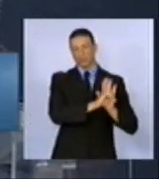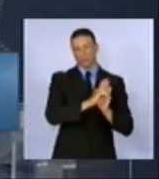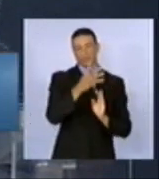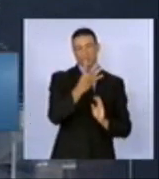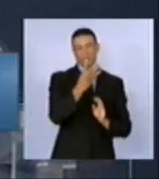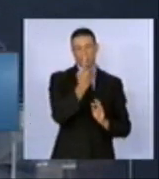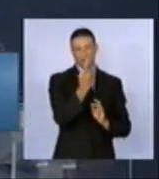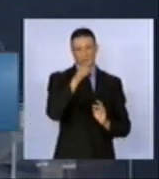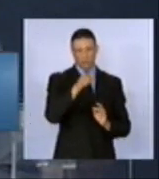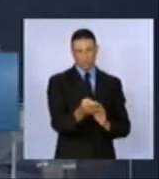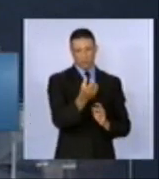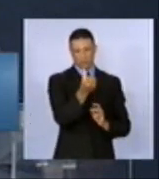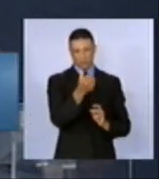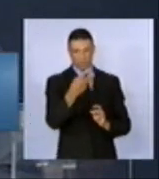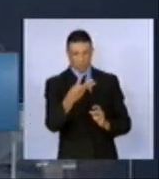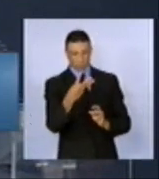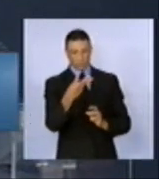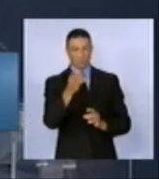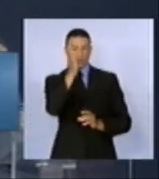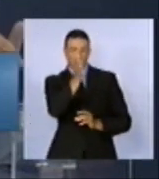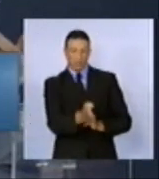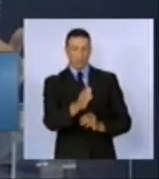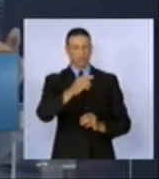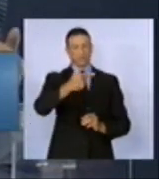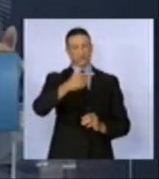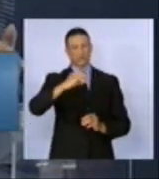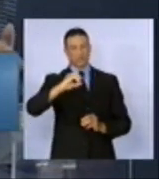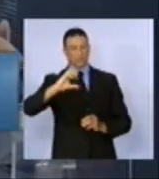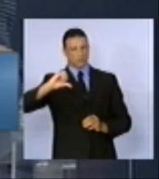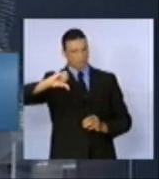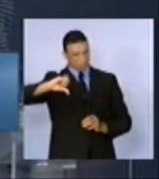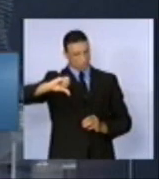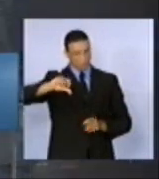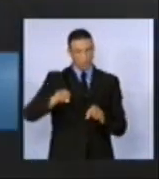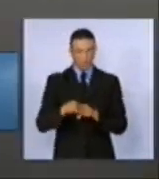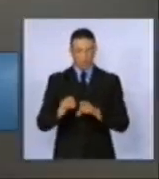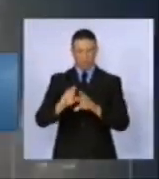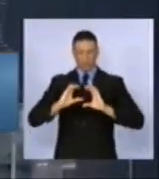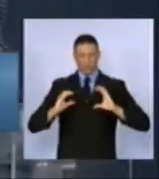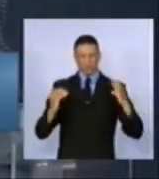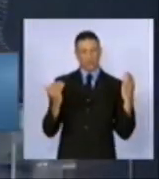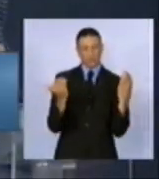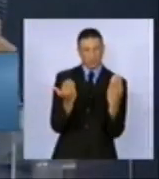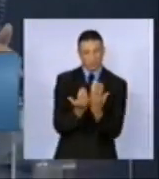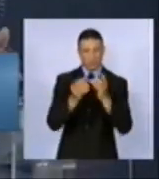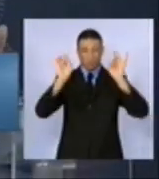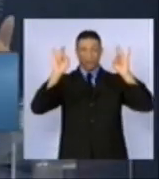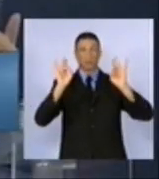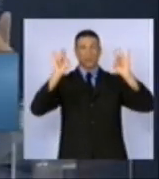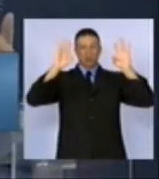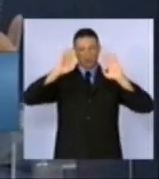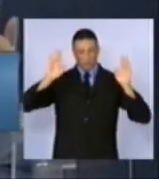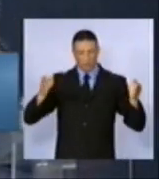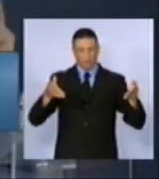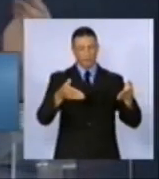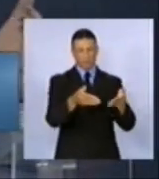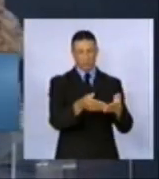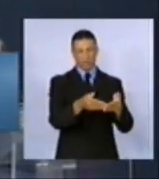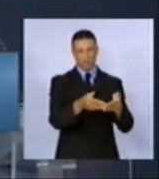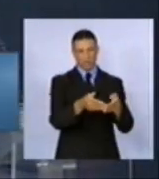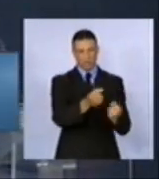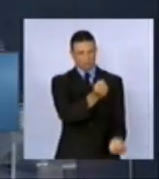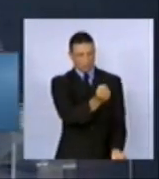4163 isso em 2009 e participou também da comissão especial para propo ações visando a redução